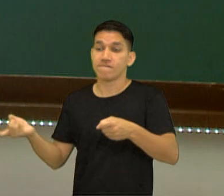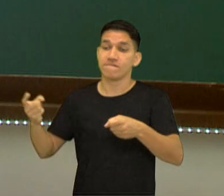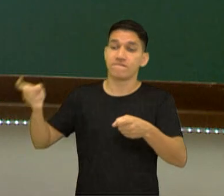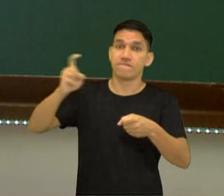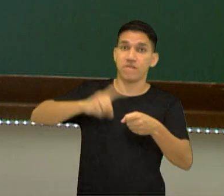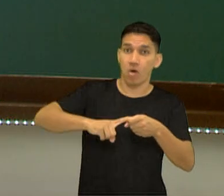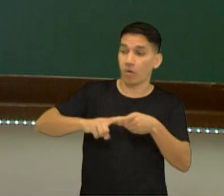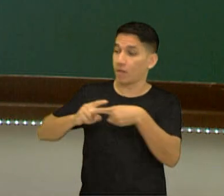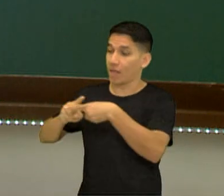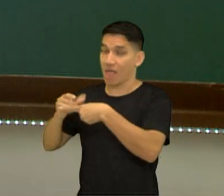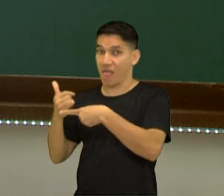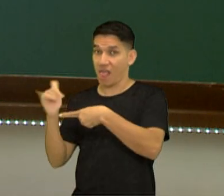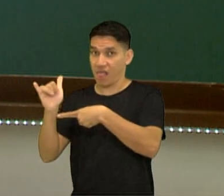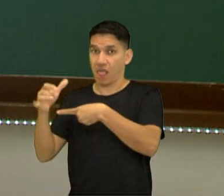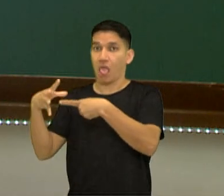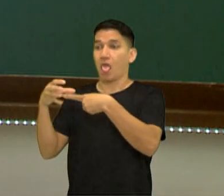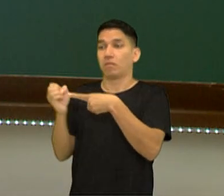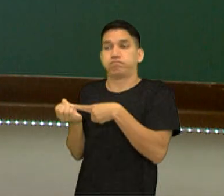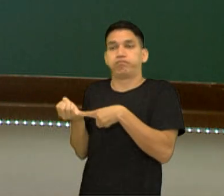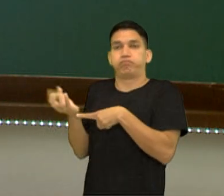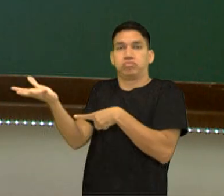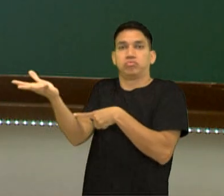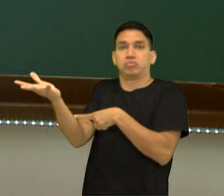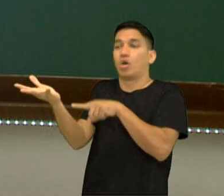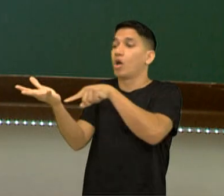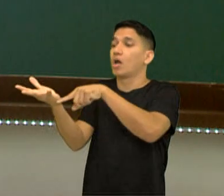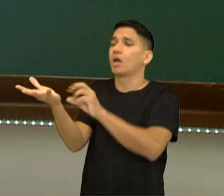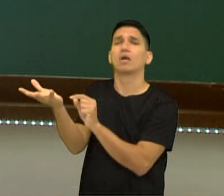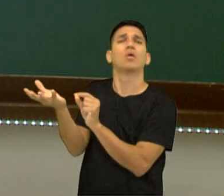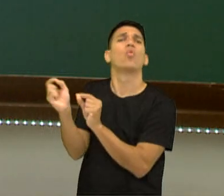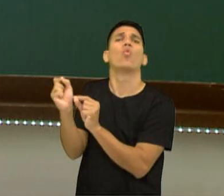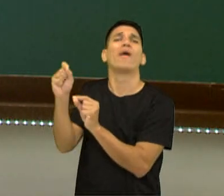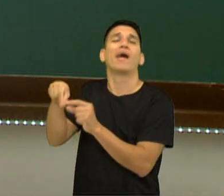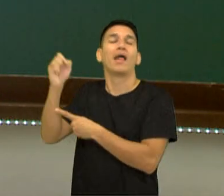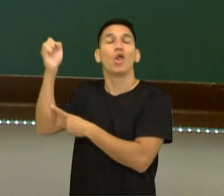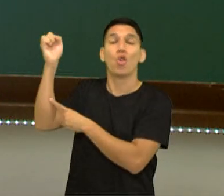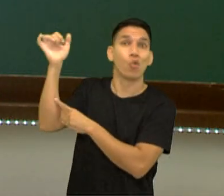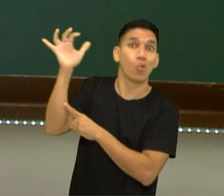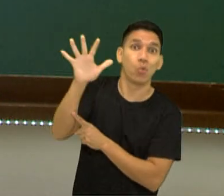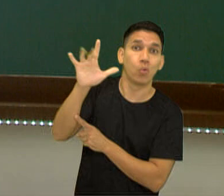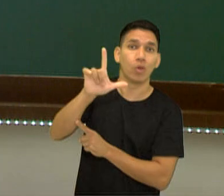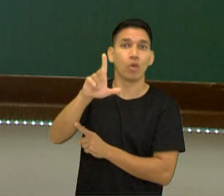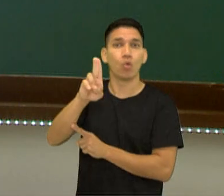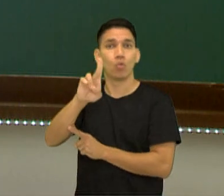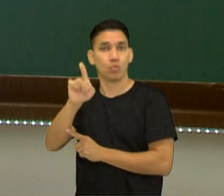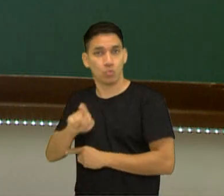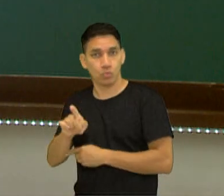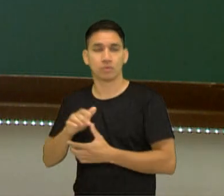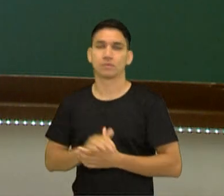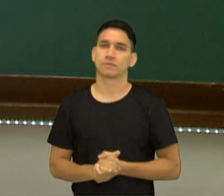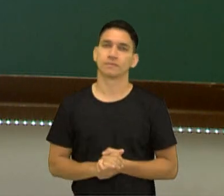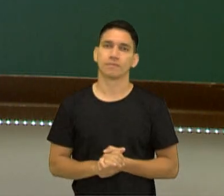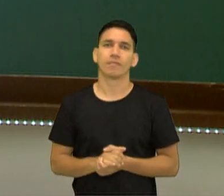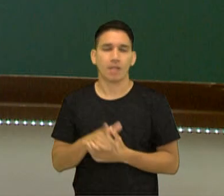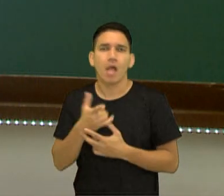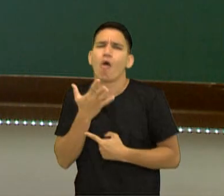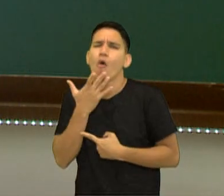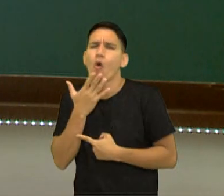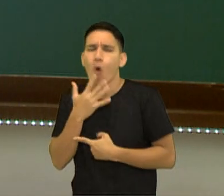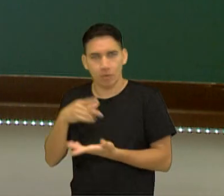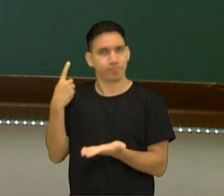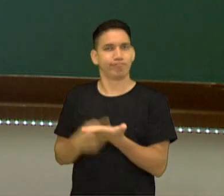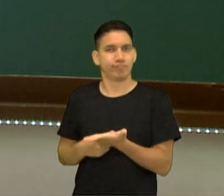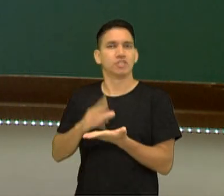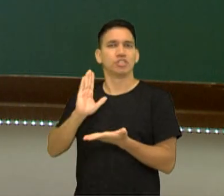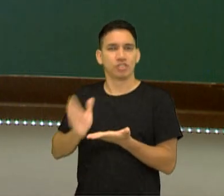libera essa energia que ele absorveu na forma de fóton. Quando ela é uma luz, né, de cor bem definida, a